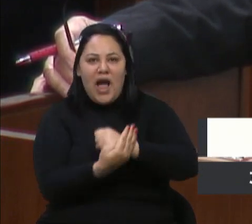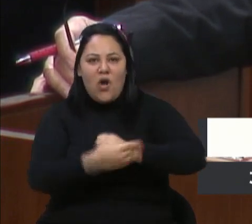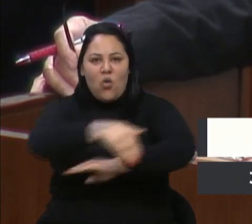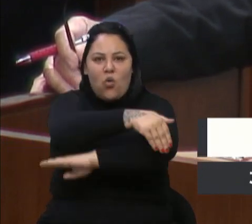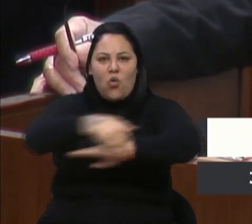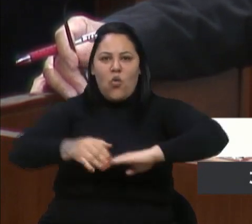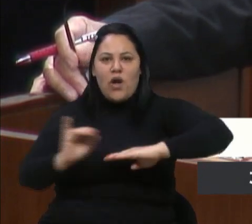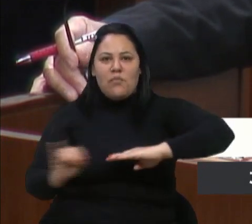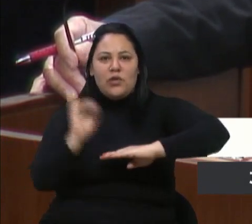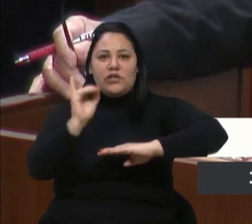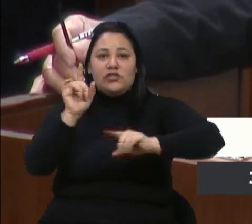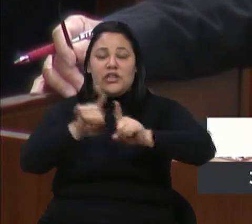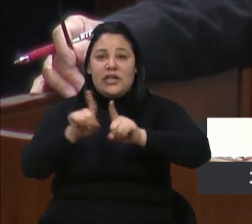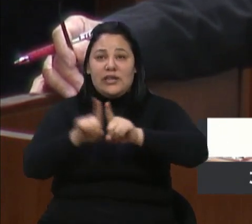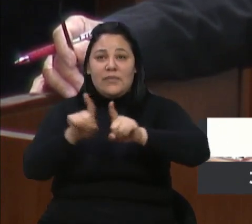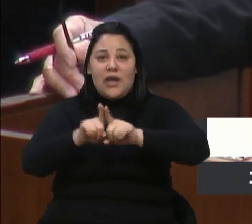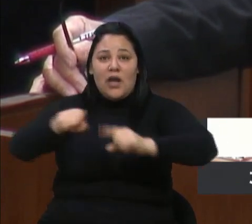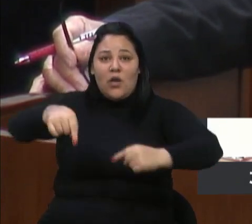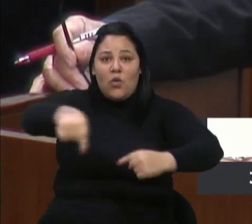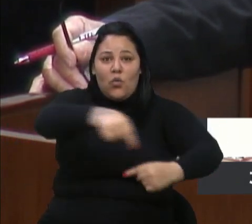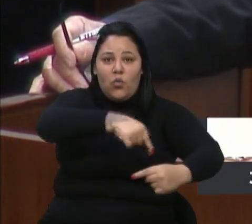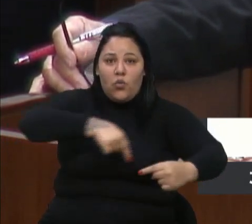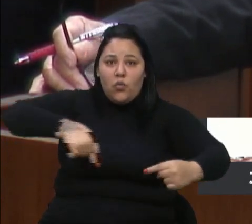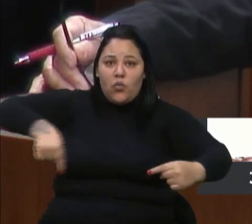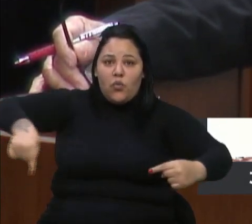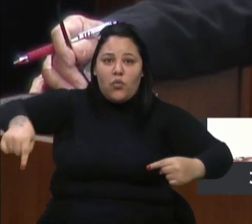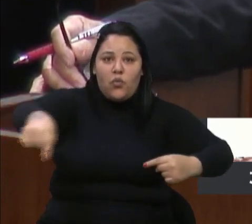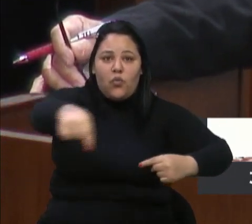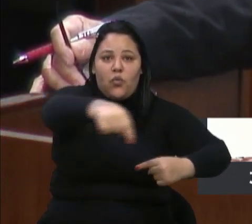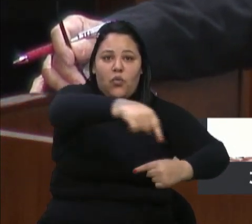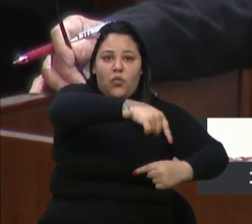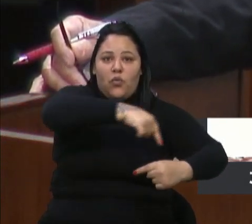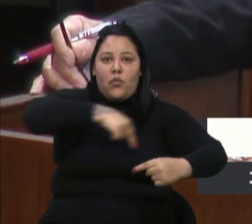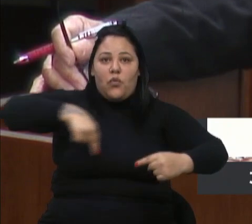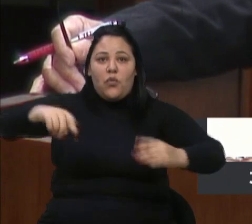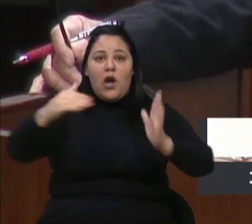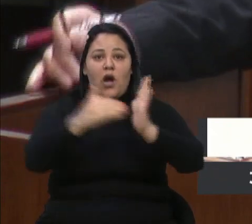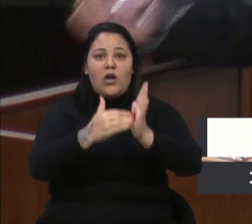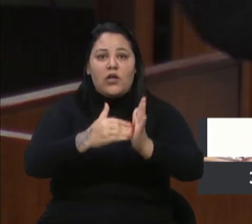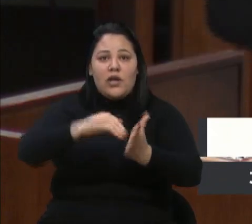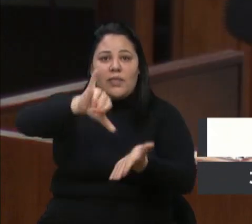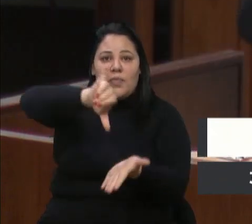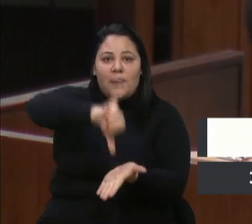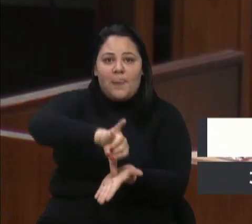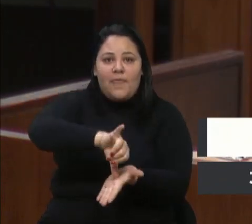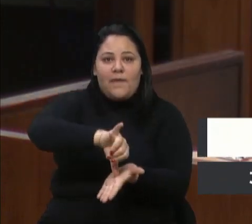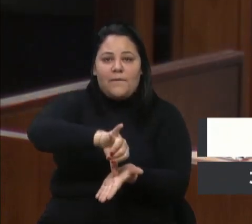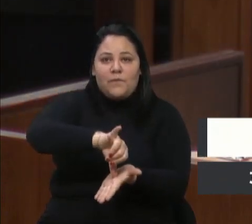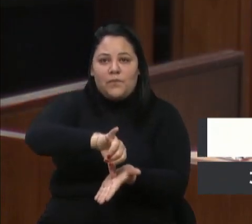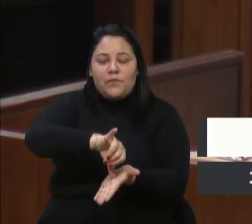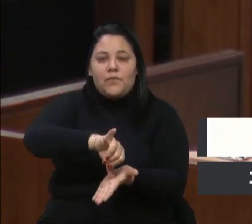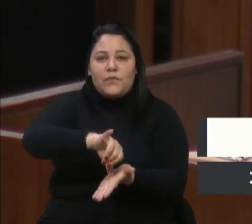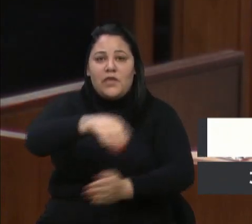e o retorno como havia bairro centro da Luiz Miquelon. O que significou? Pois